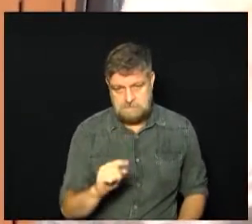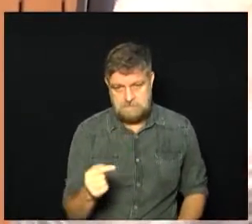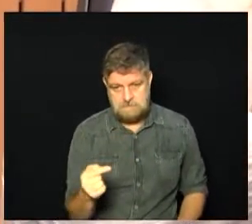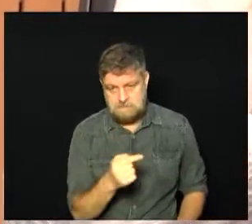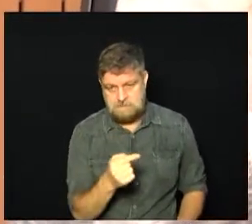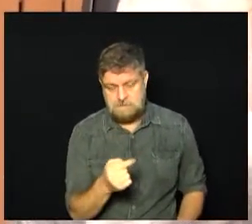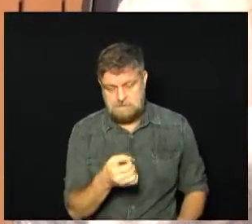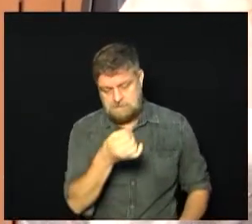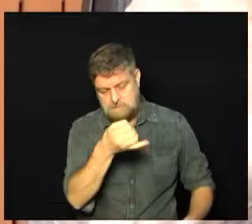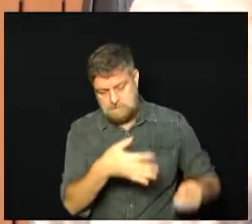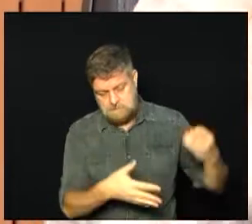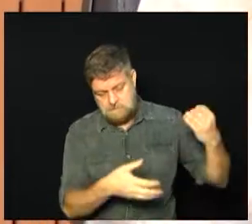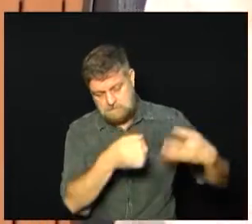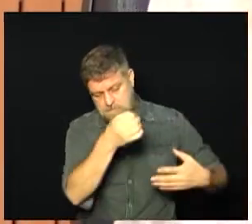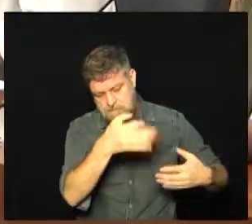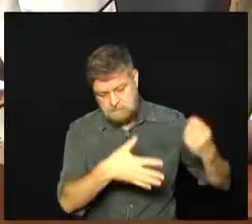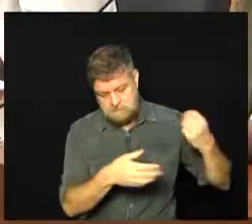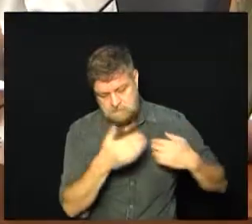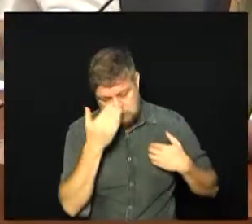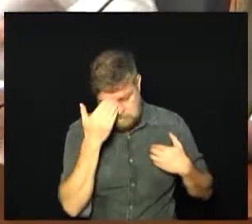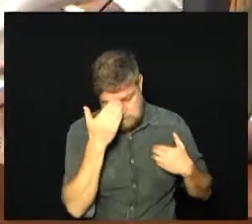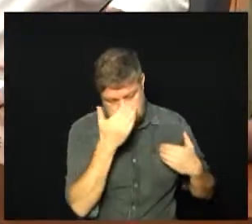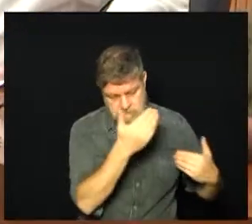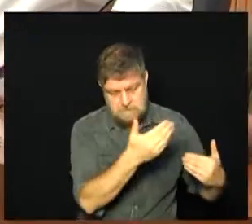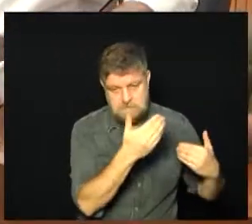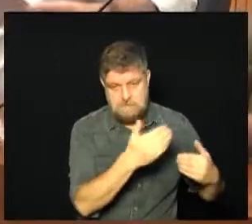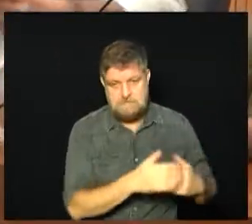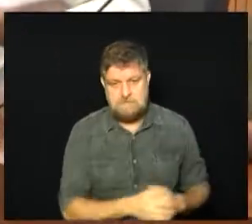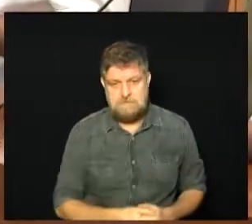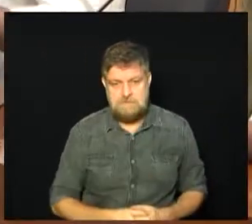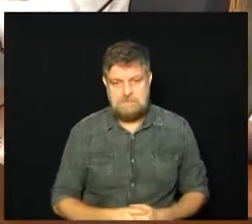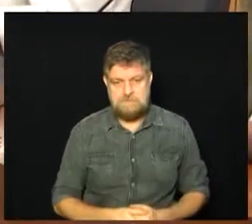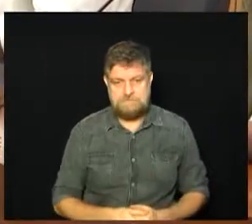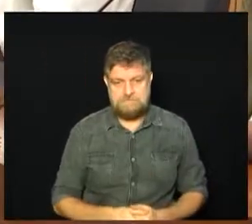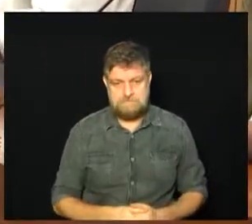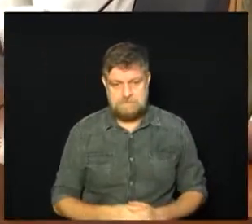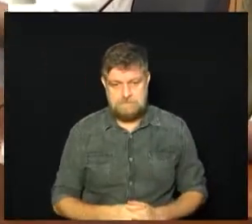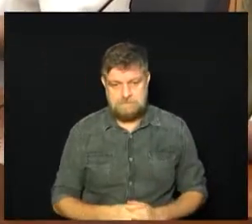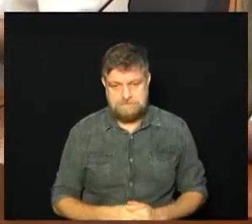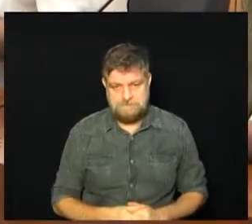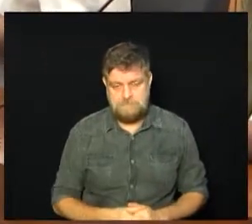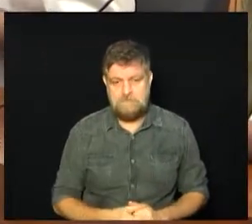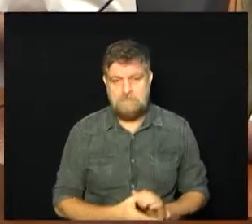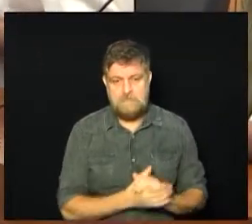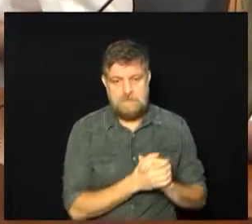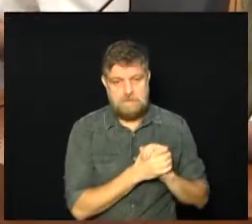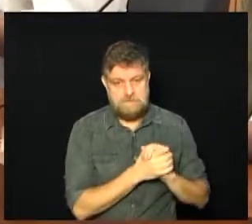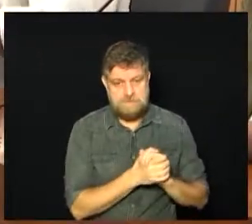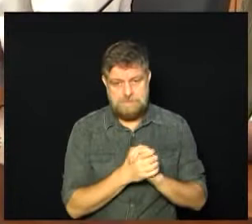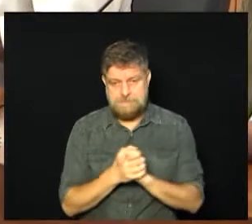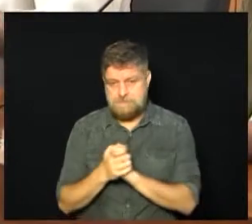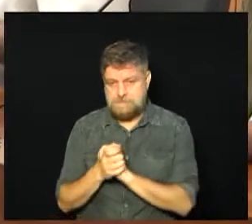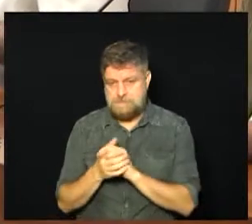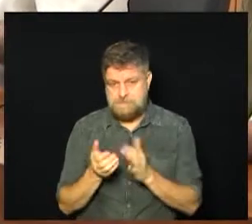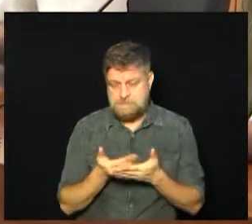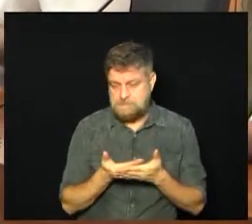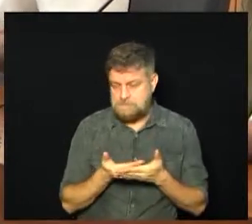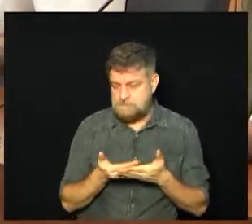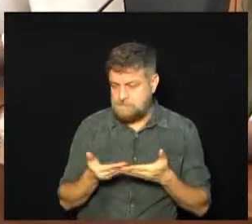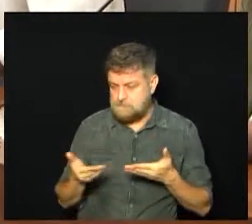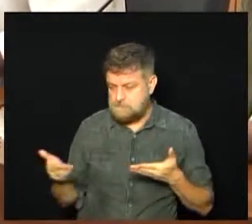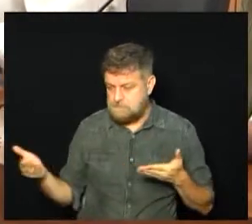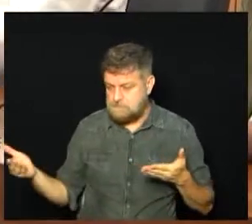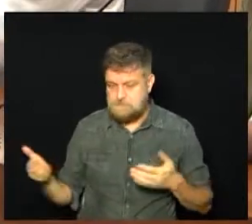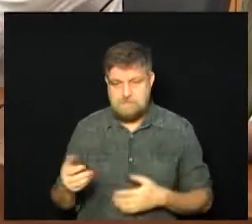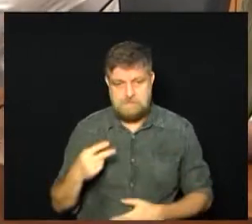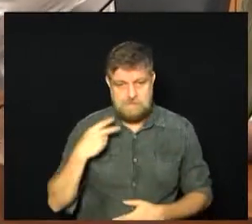considerações. E obrigado pela presença, secretária. Obrigada, vereador Rossini. Em nome dele, eu cumprimento todos os que estão presentes aqui na mesa e aos